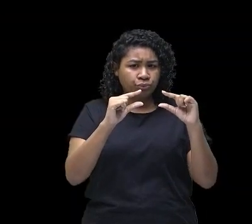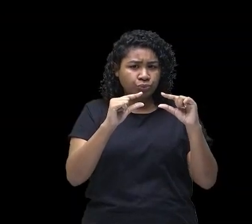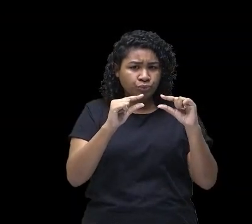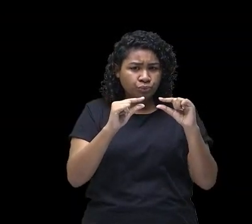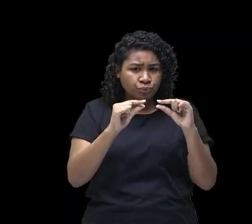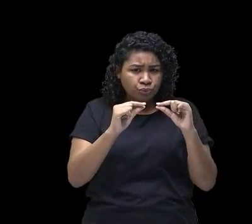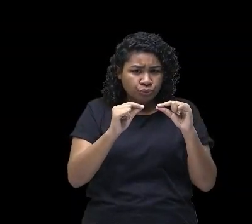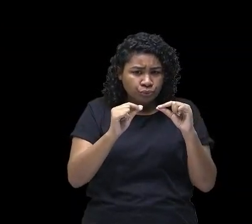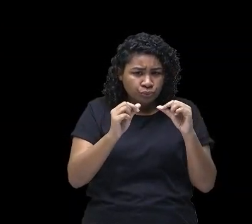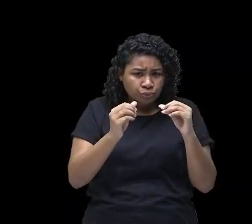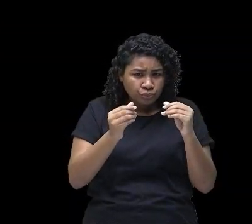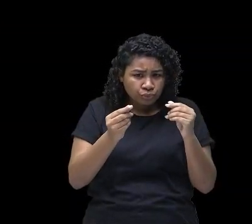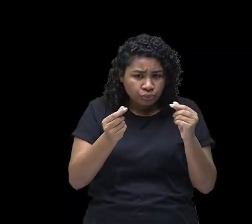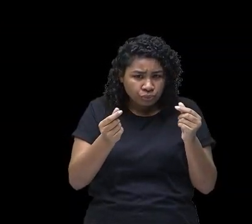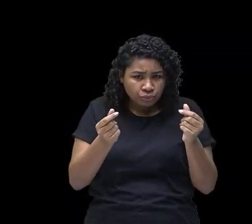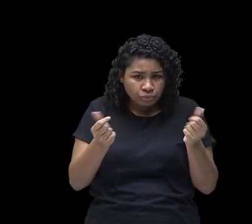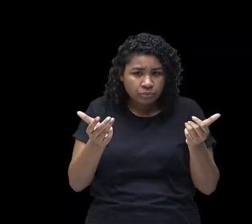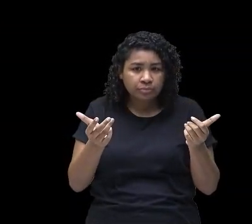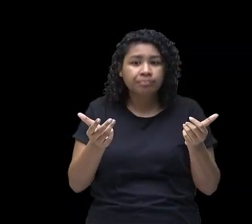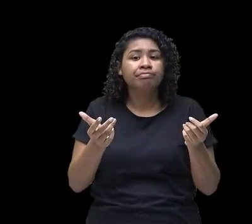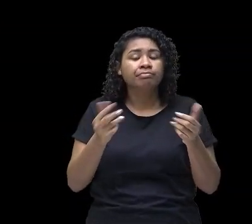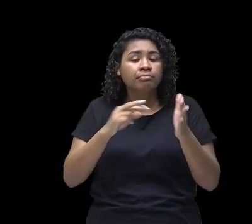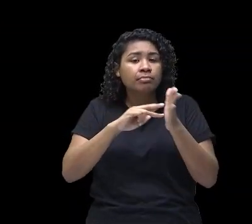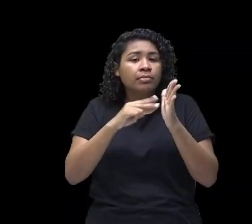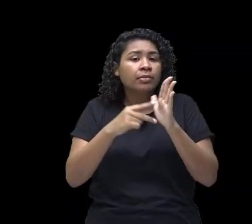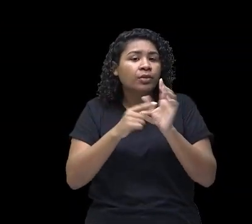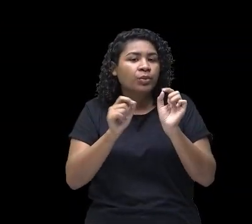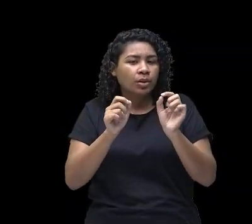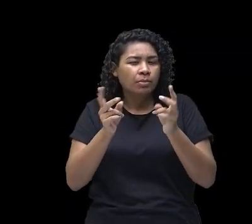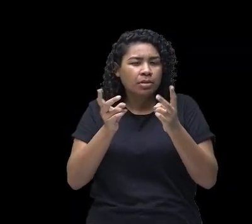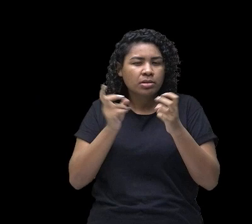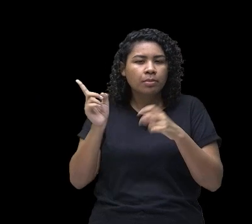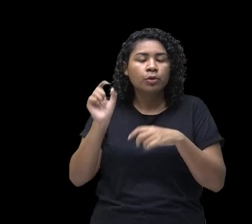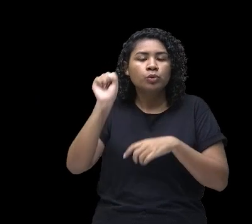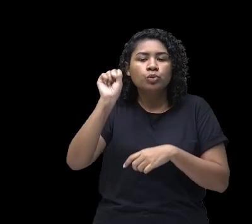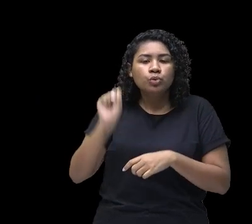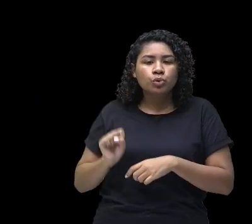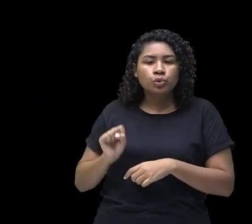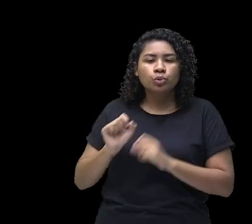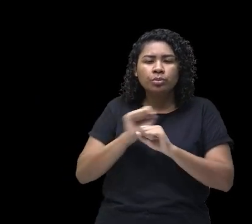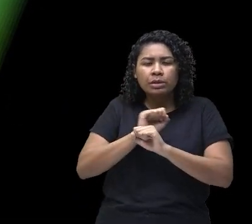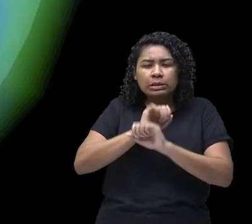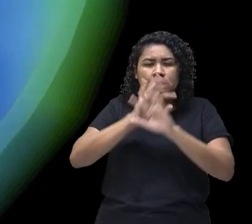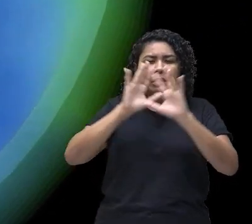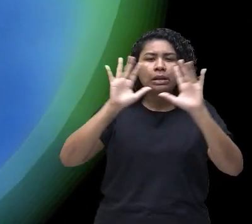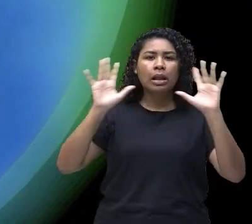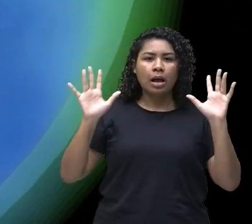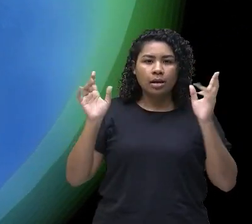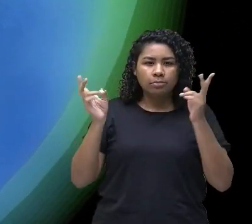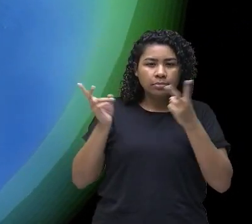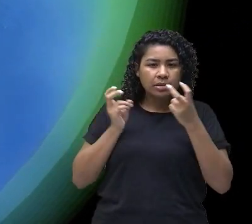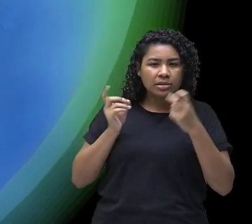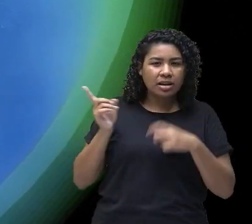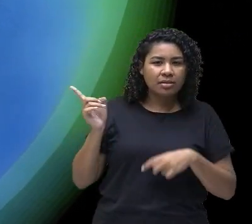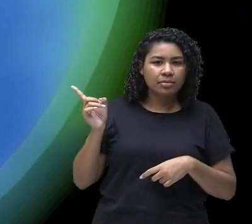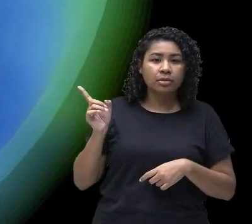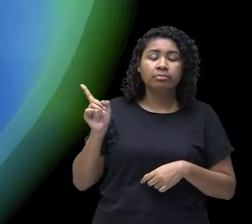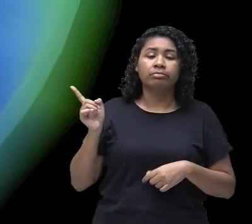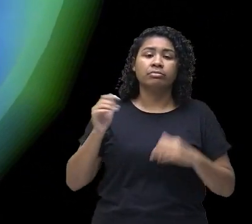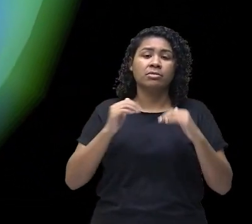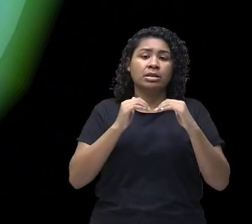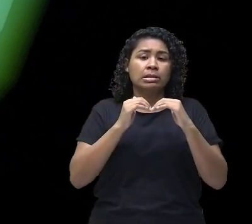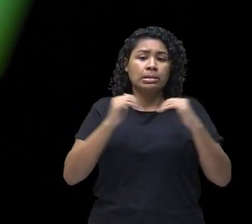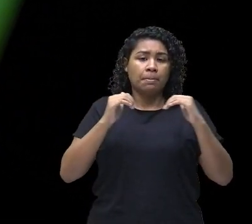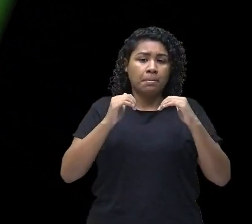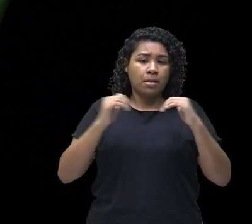hemisfério sul, essa parte que está mais clara, que você verifica bem no meio, já é o